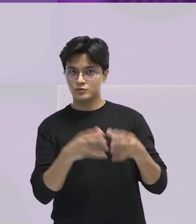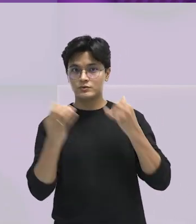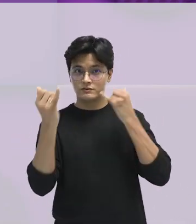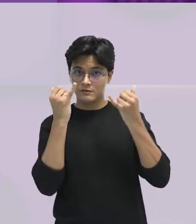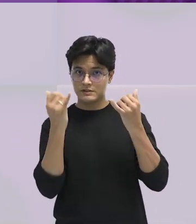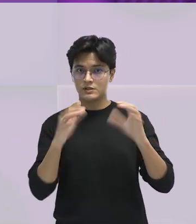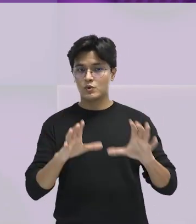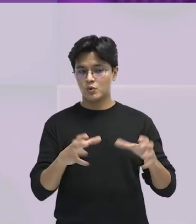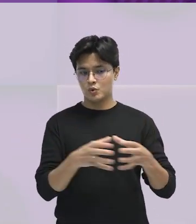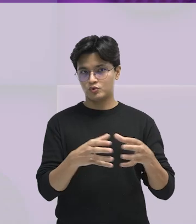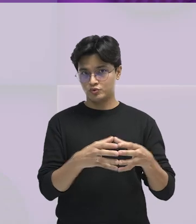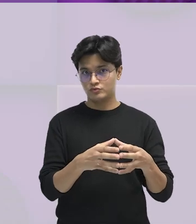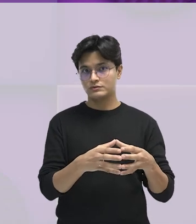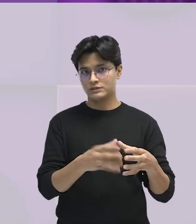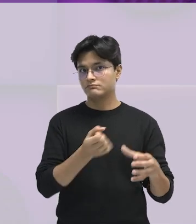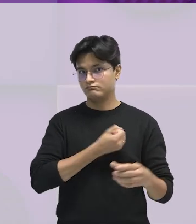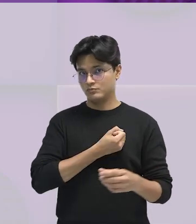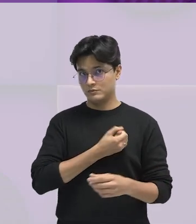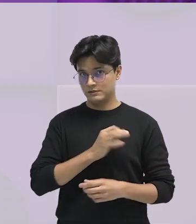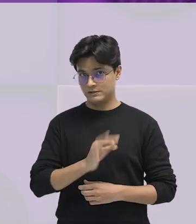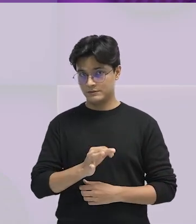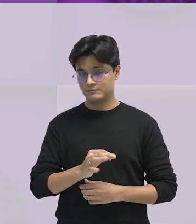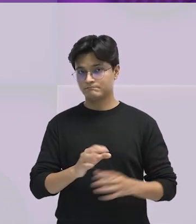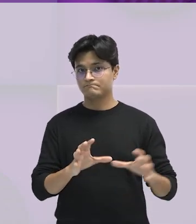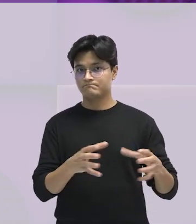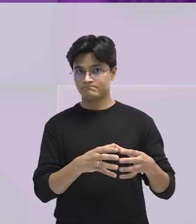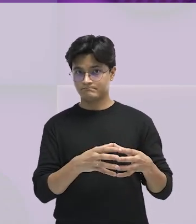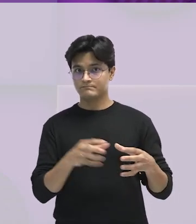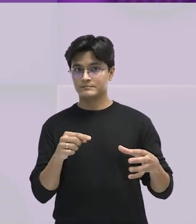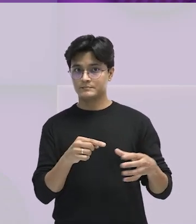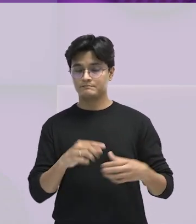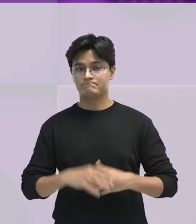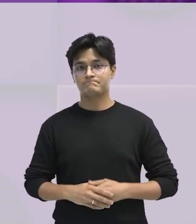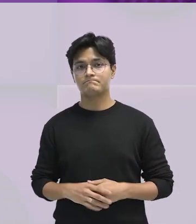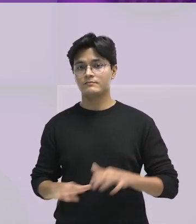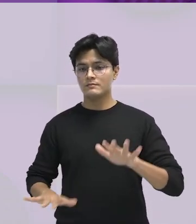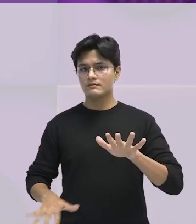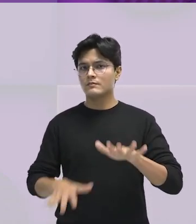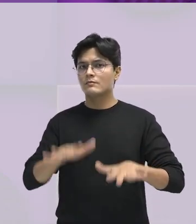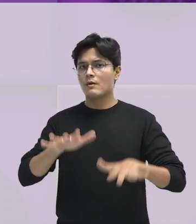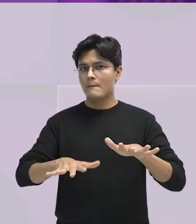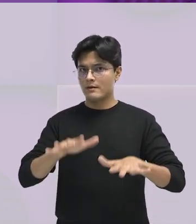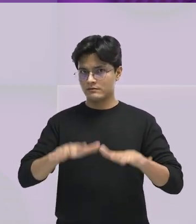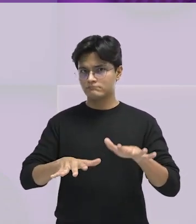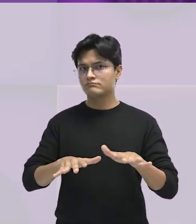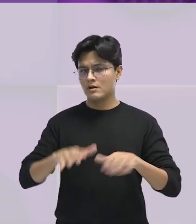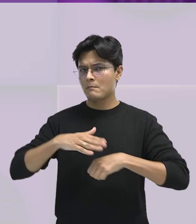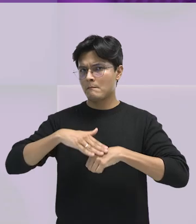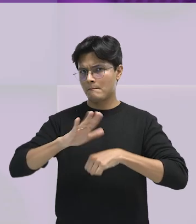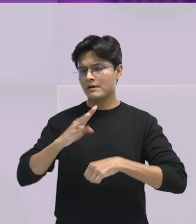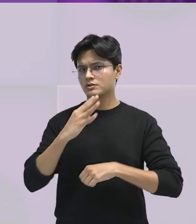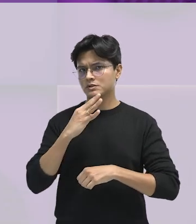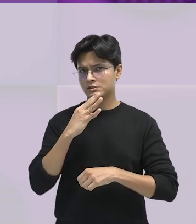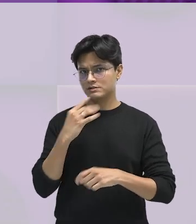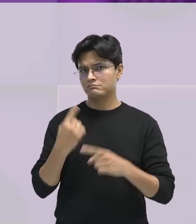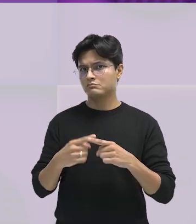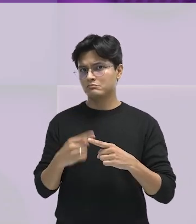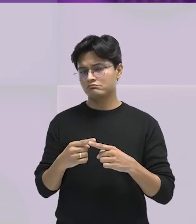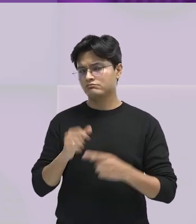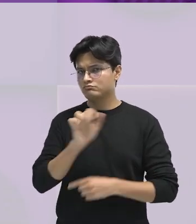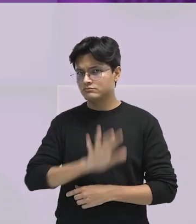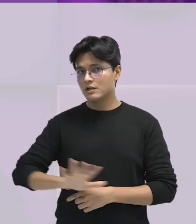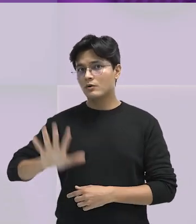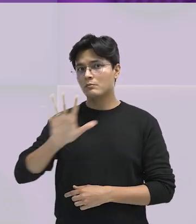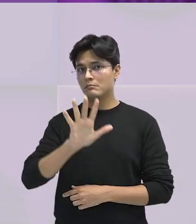numérico, um conjunto de dados, tá? A média aritmética é uma das mais conhecidas porque normalmente a